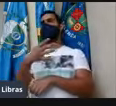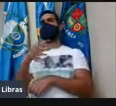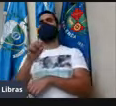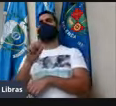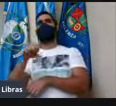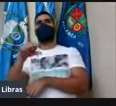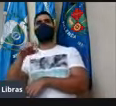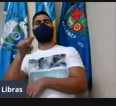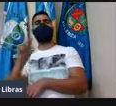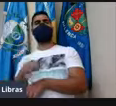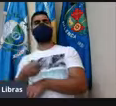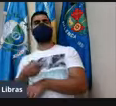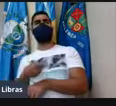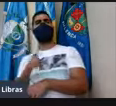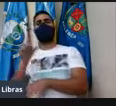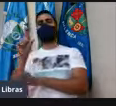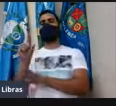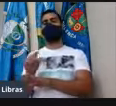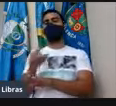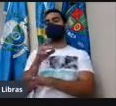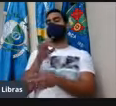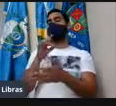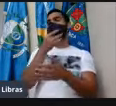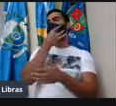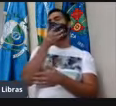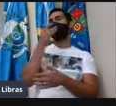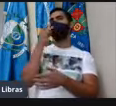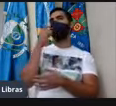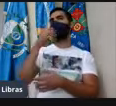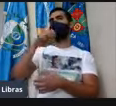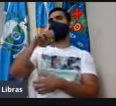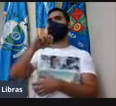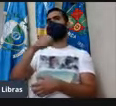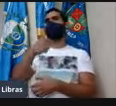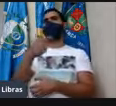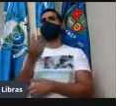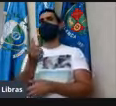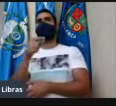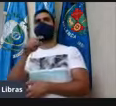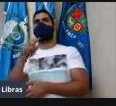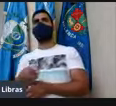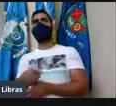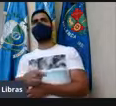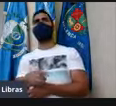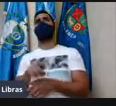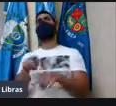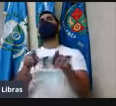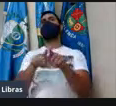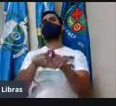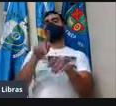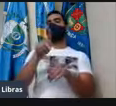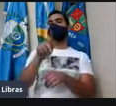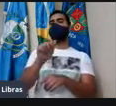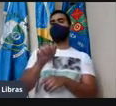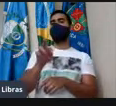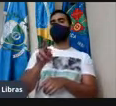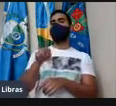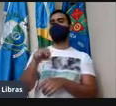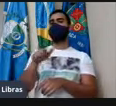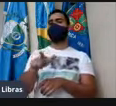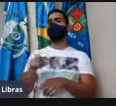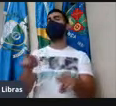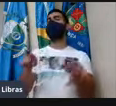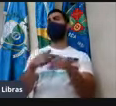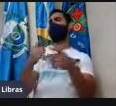a receita cai, e aí em setembro 996 mil. Patronal, a mesma coisa. Então, assim,